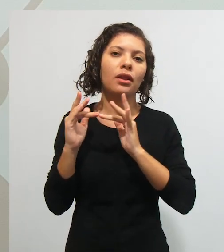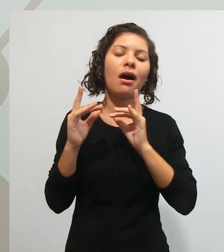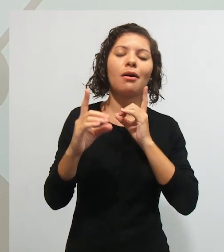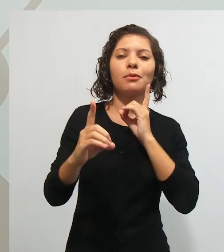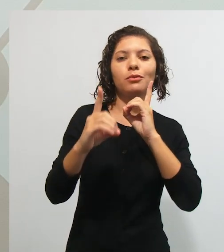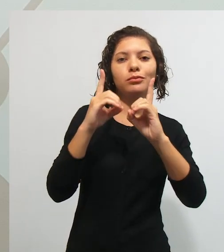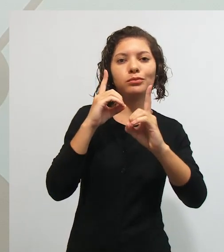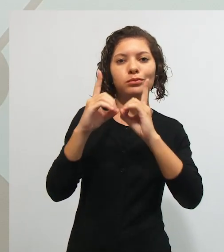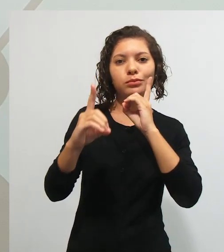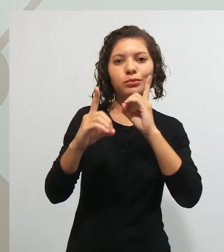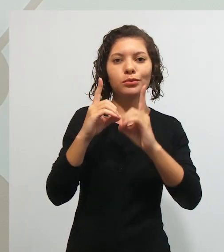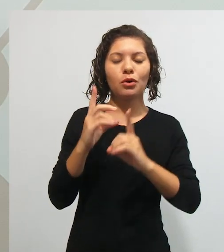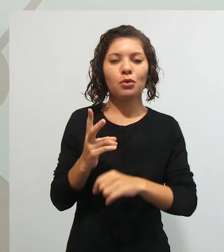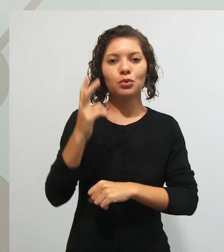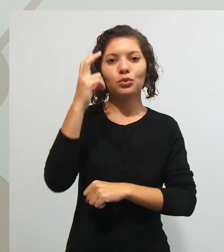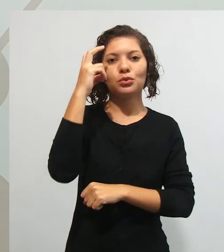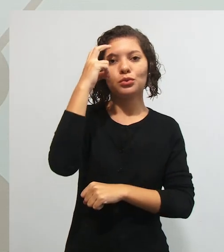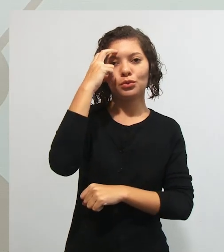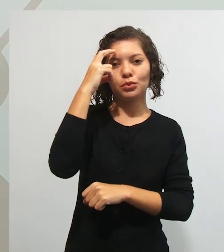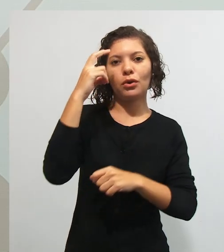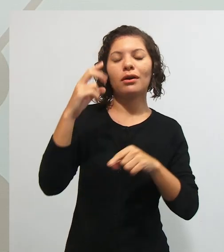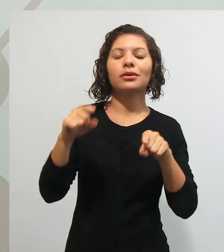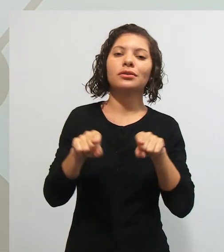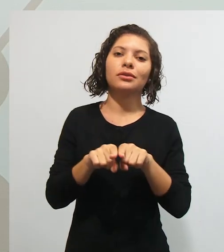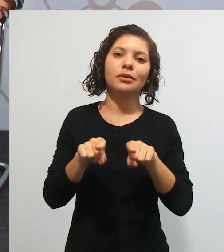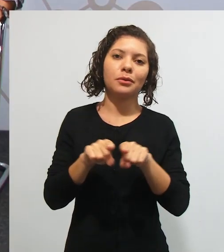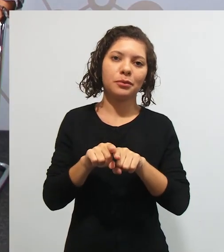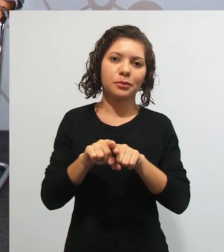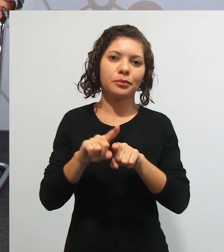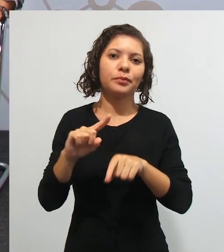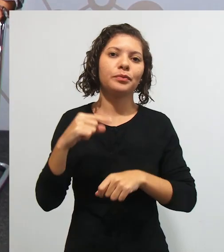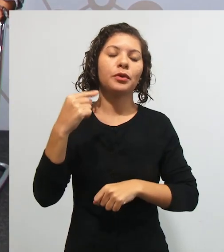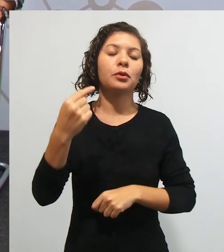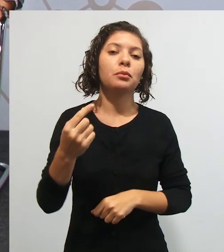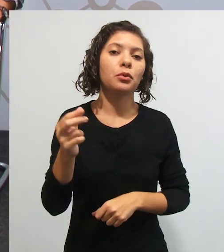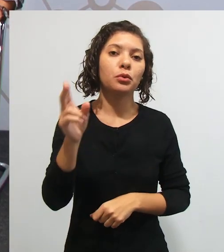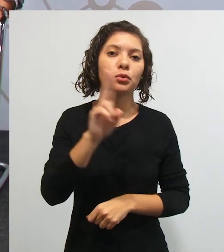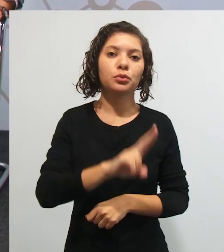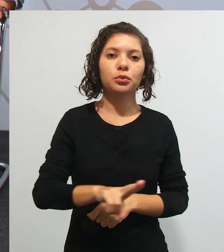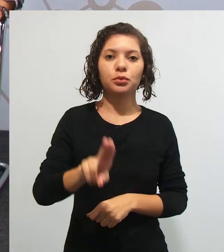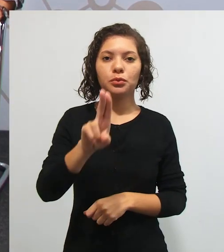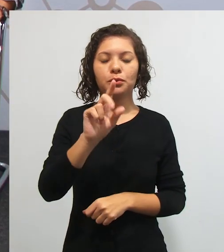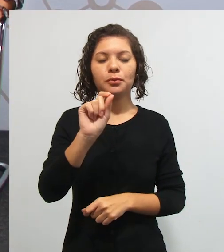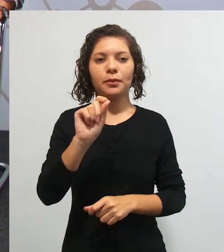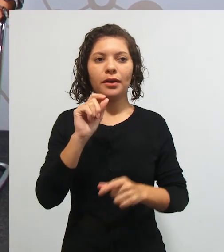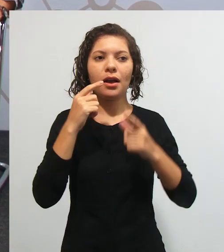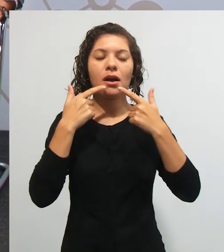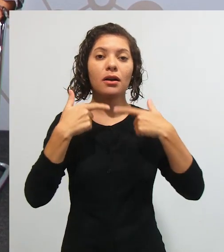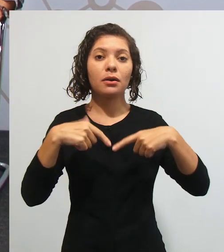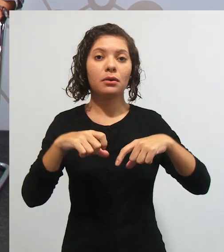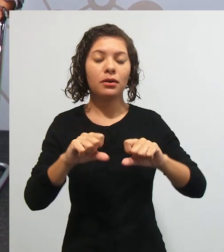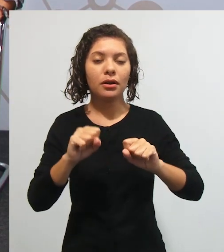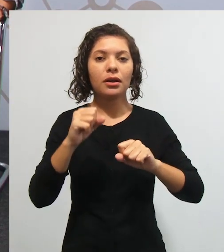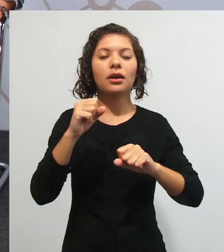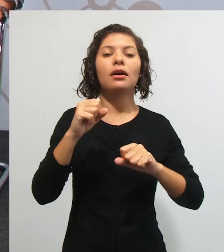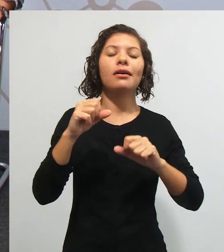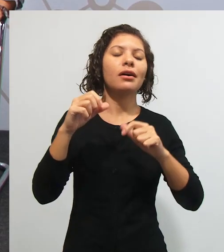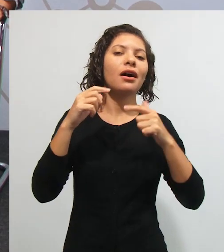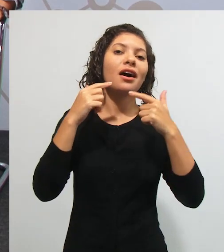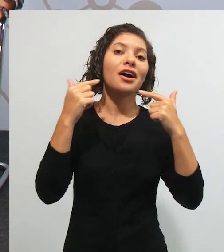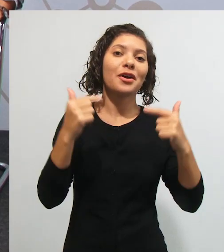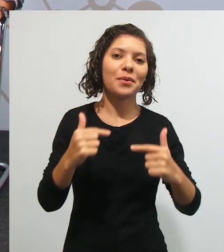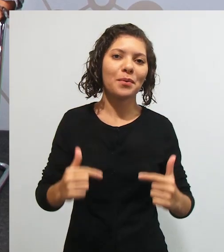social, dialógico, cultural, né, a apropriação por meio da linguagem da